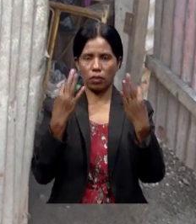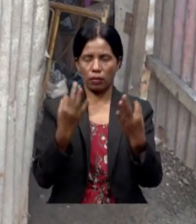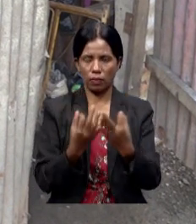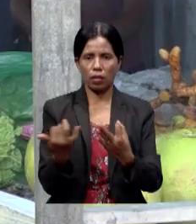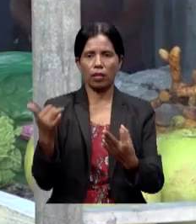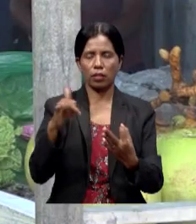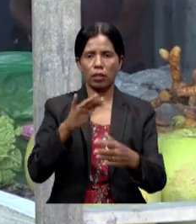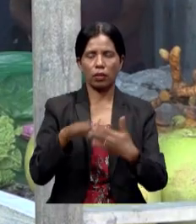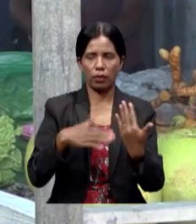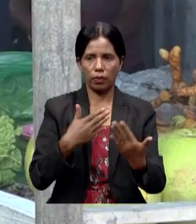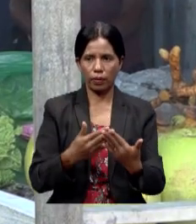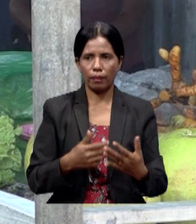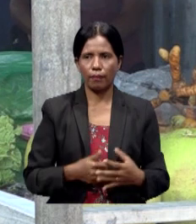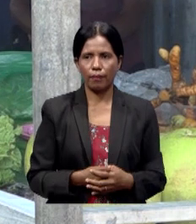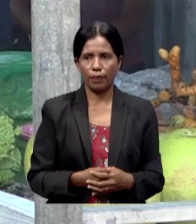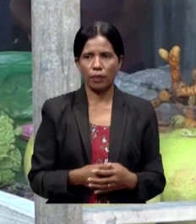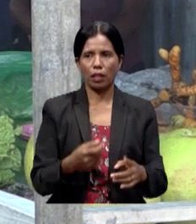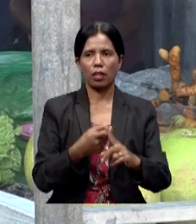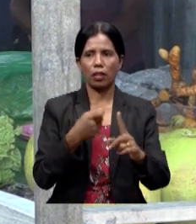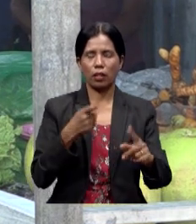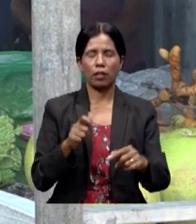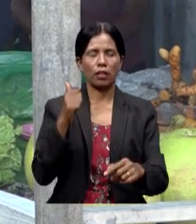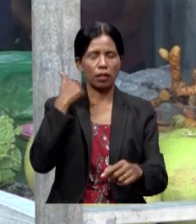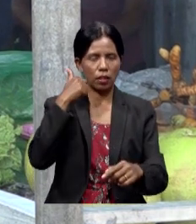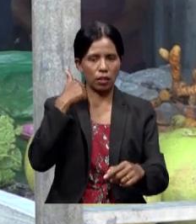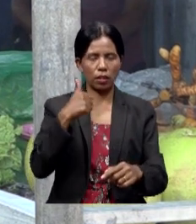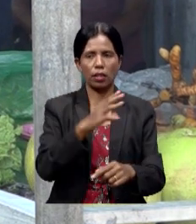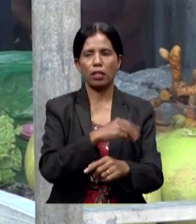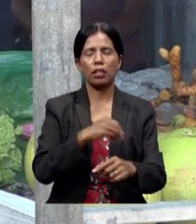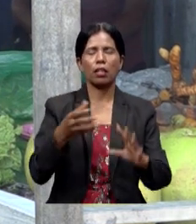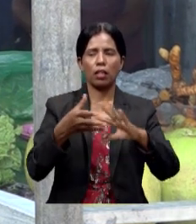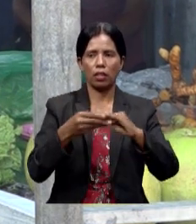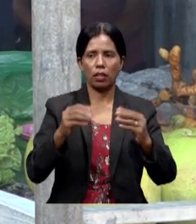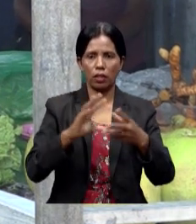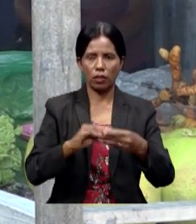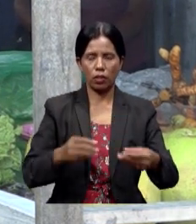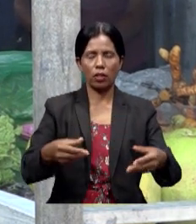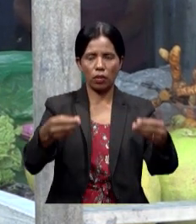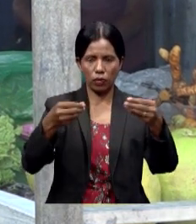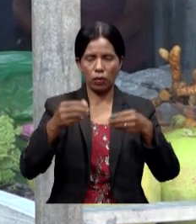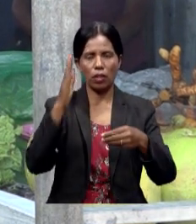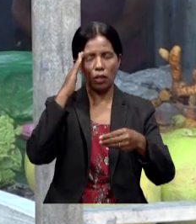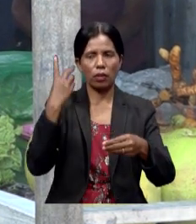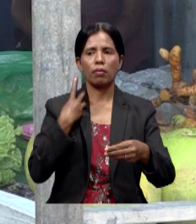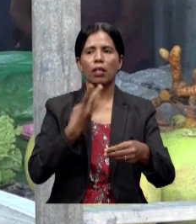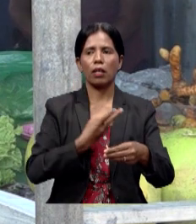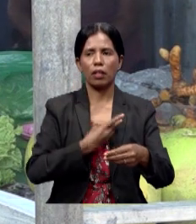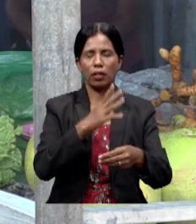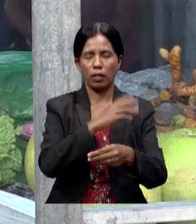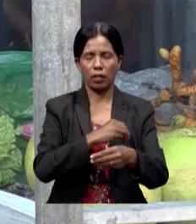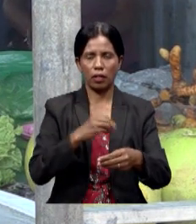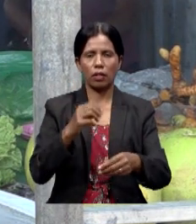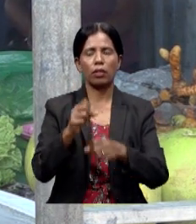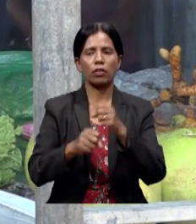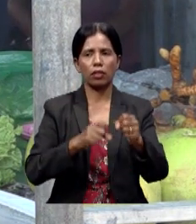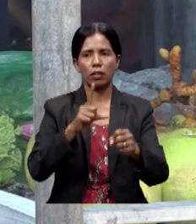sira. Ni husi tia Filomena Pereira nia historia fuhanoin mai itakata. Condição social